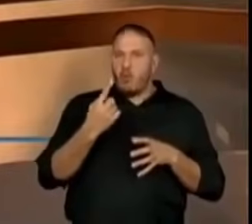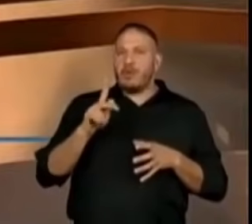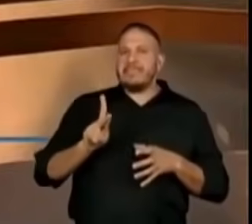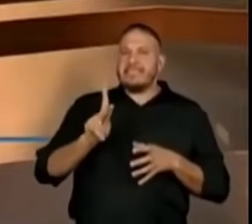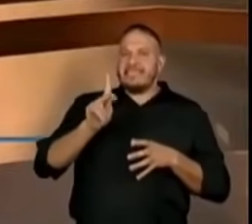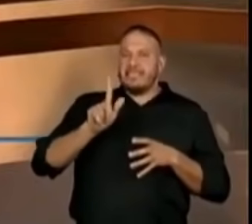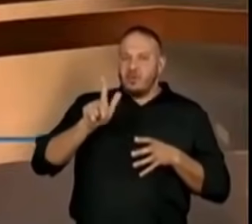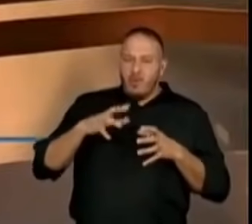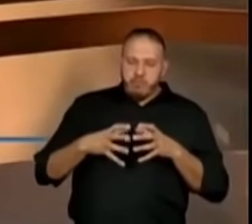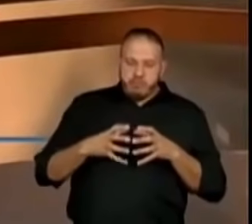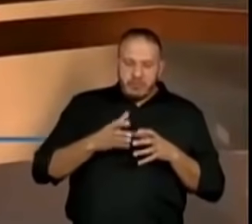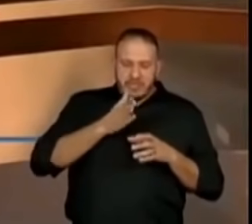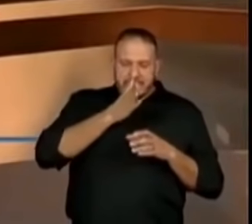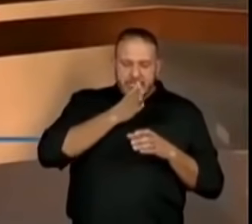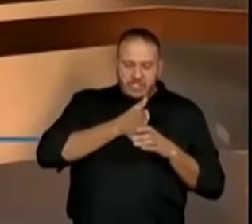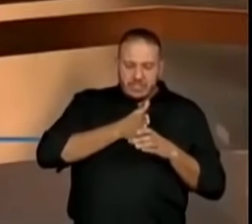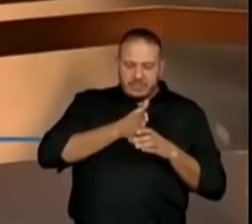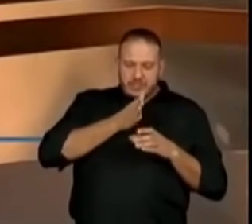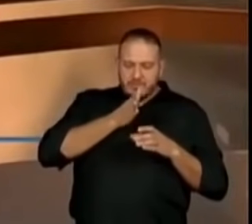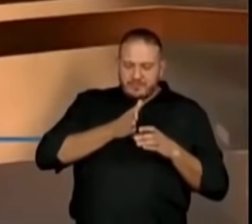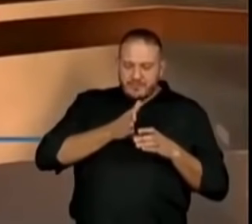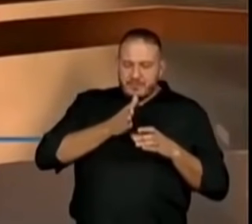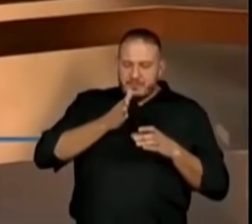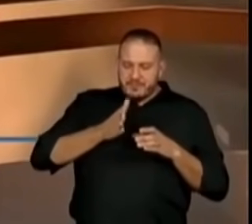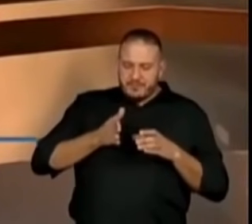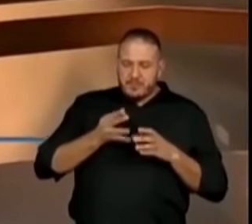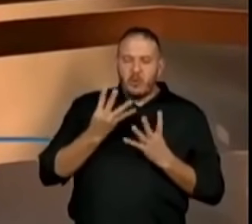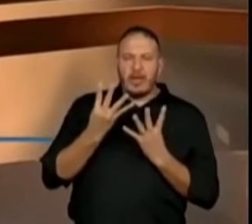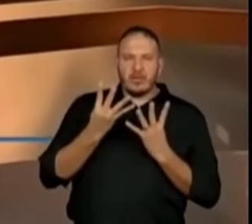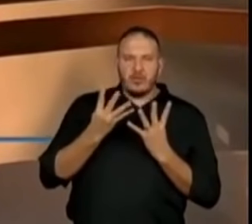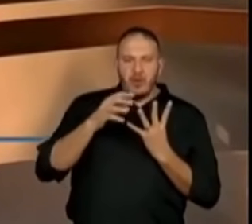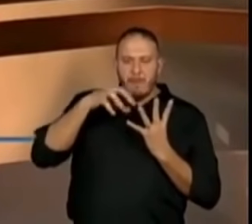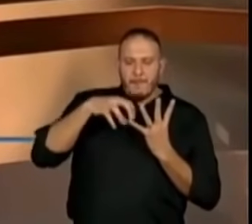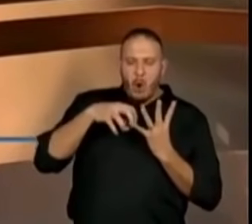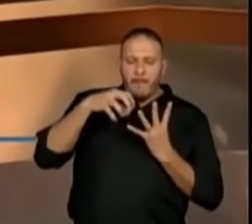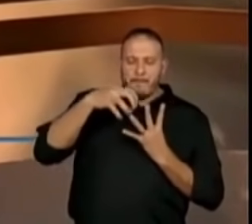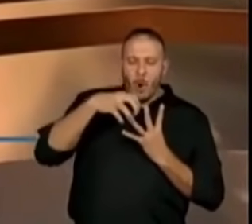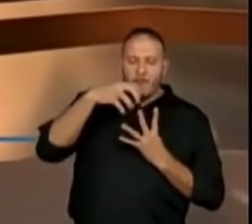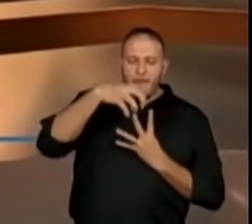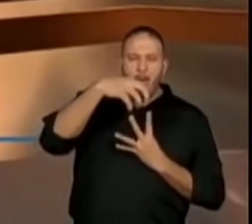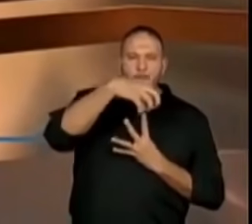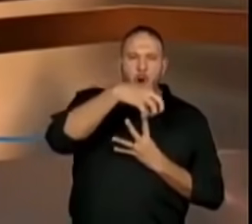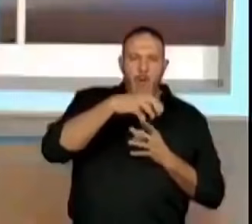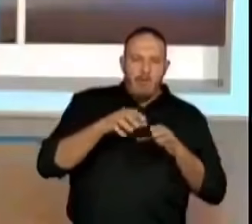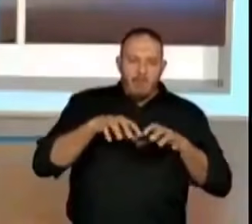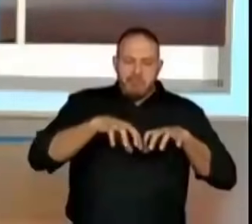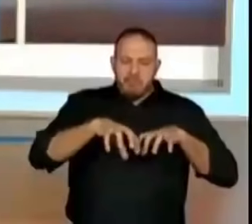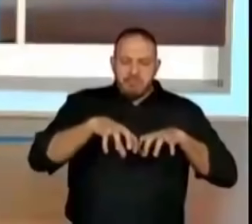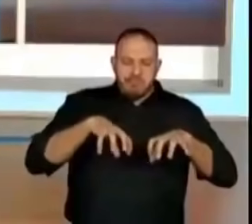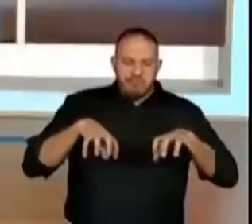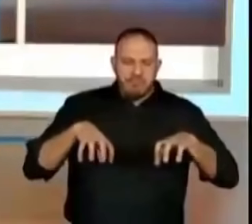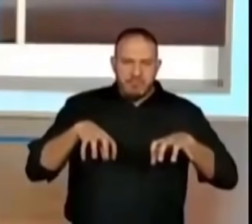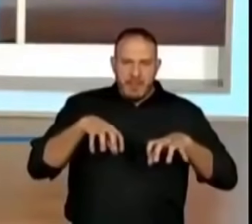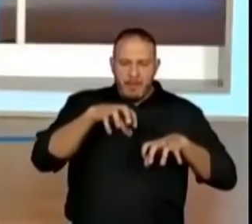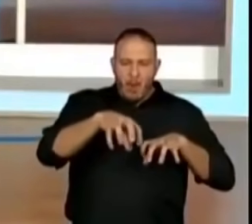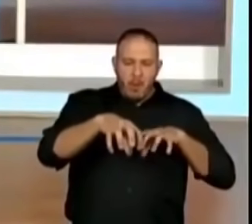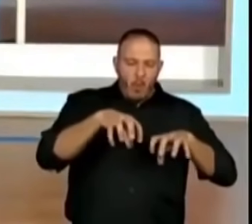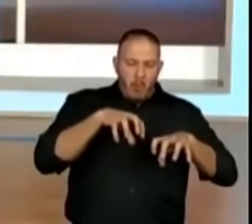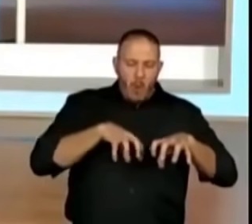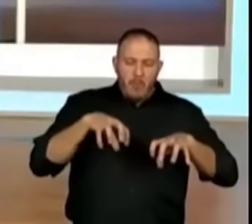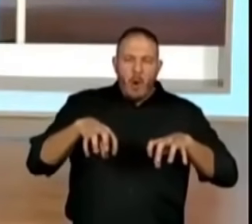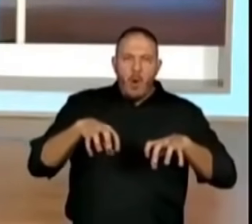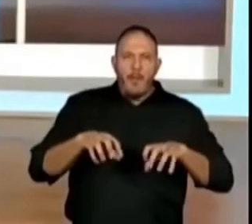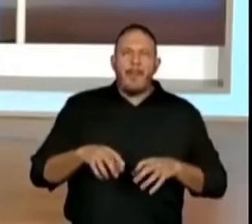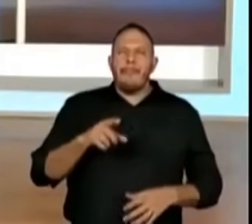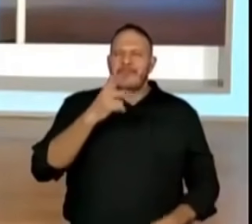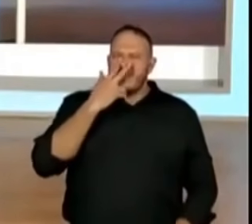1 quilo, e dividir em 4. Certo? E aí vem comigo que eu acho que vocês sabem essa informação, mas eu